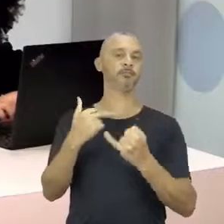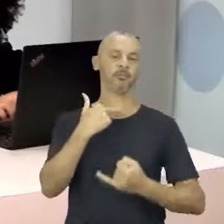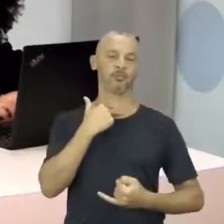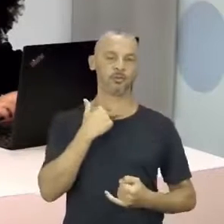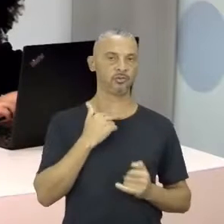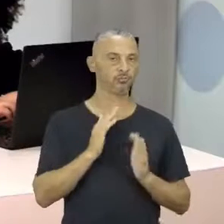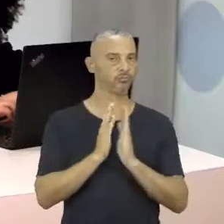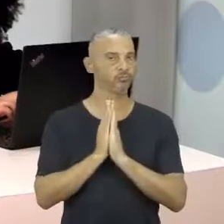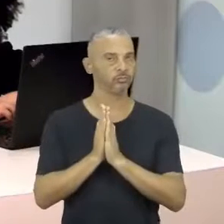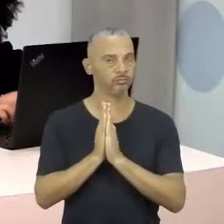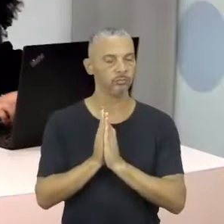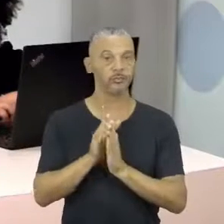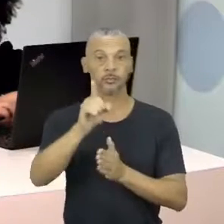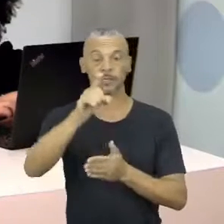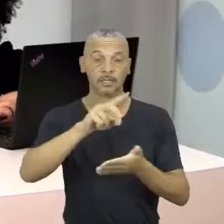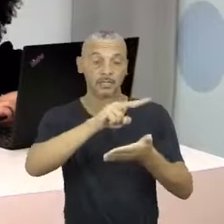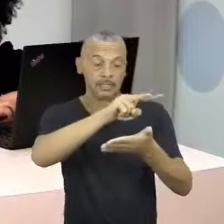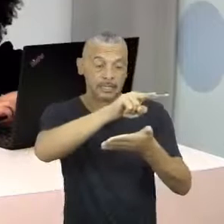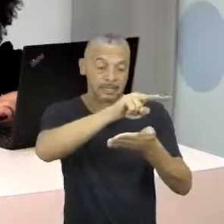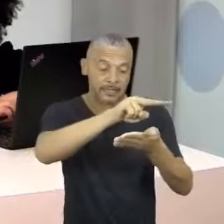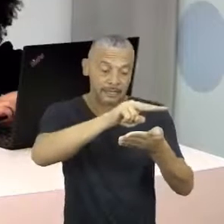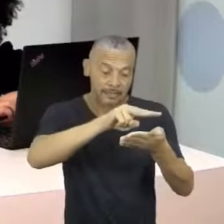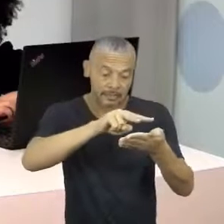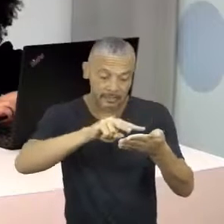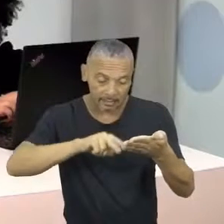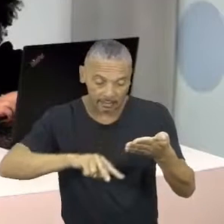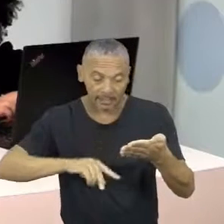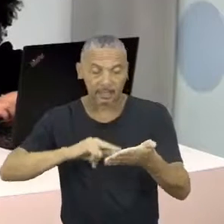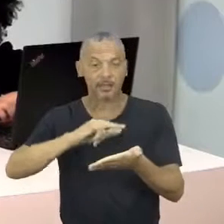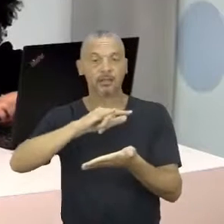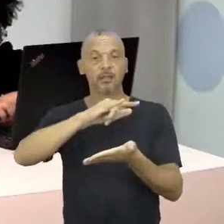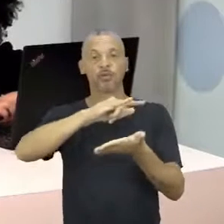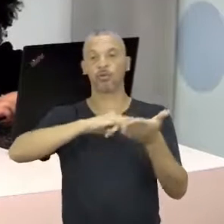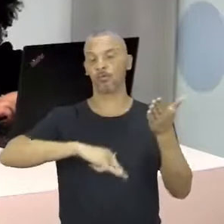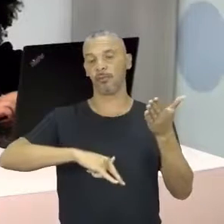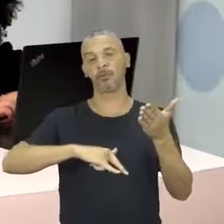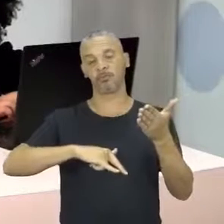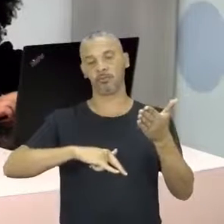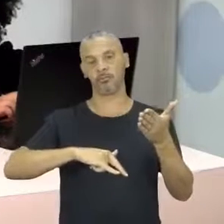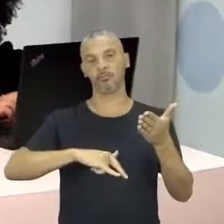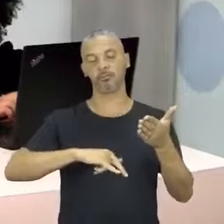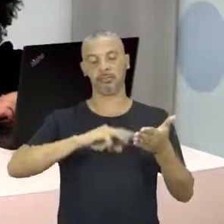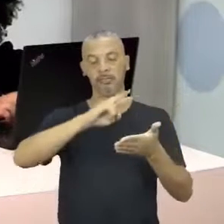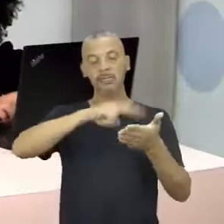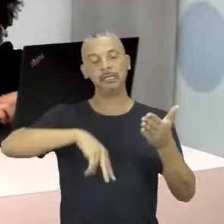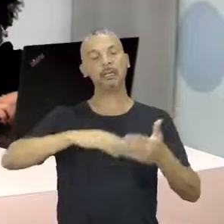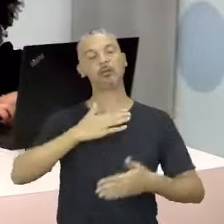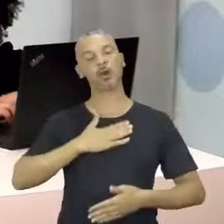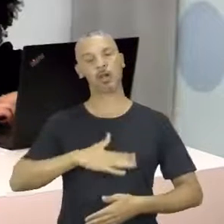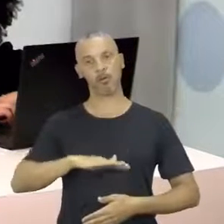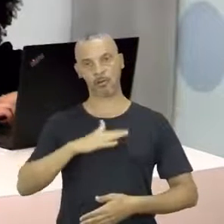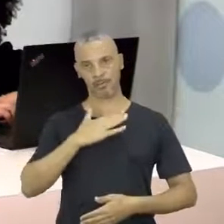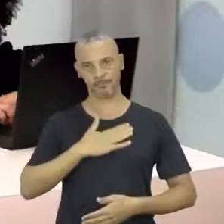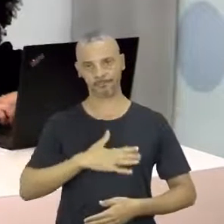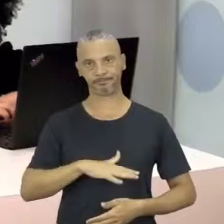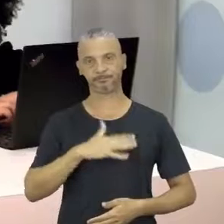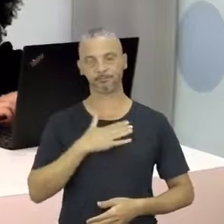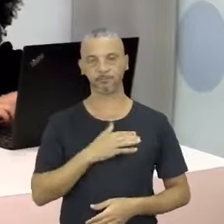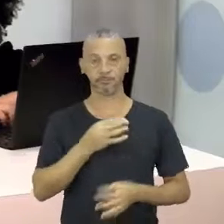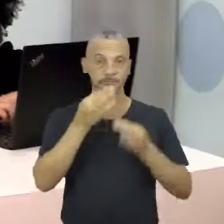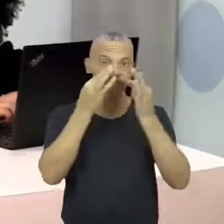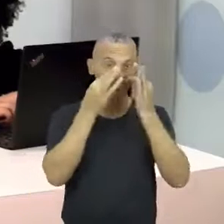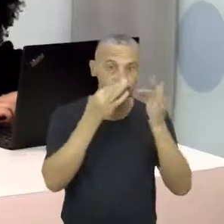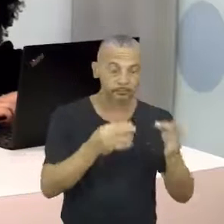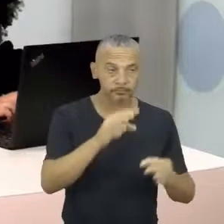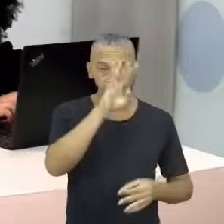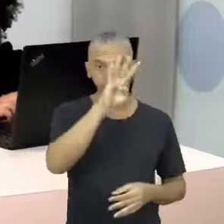peço? Leia os documentos com calma, tá? Leia a portaria com calma, presta atenção lá no cronograma. A gente tem